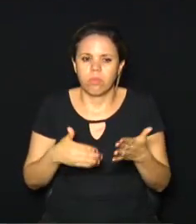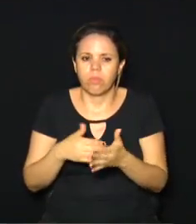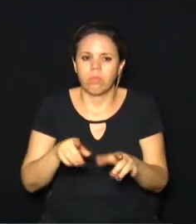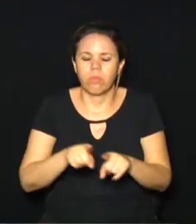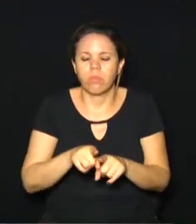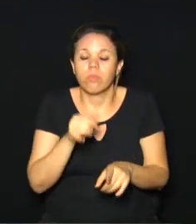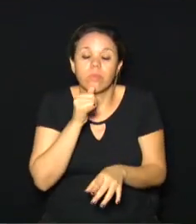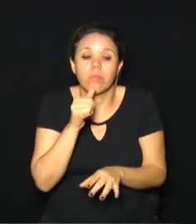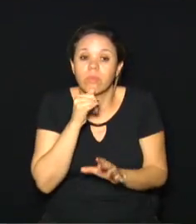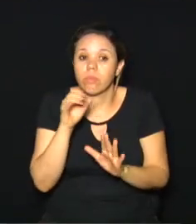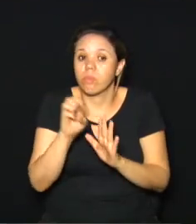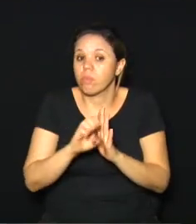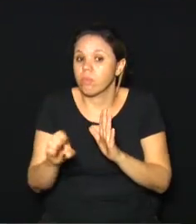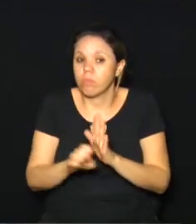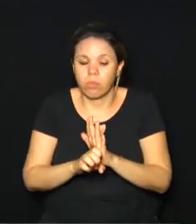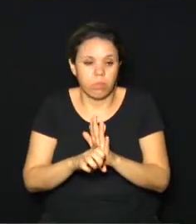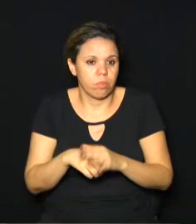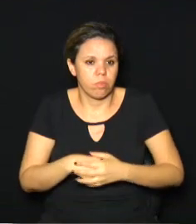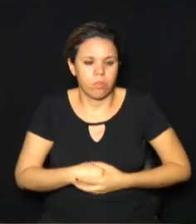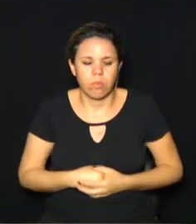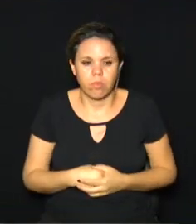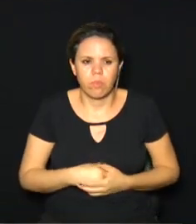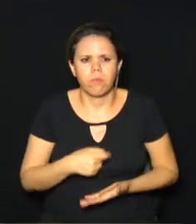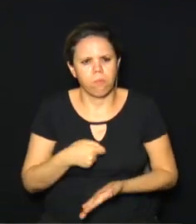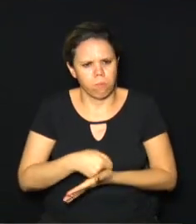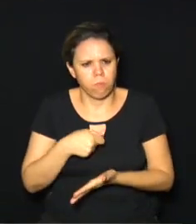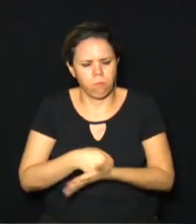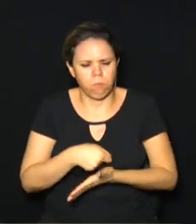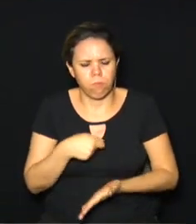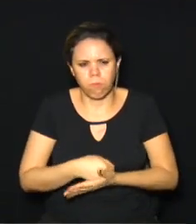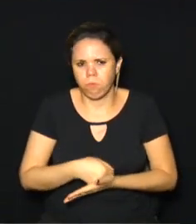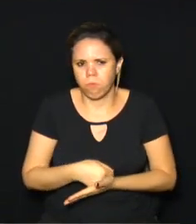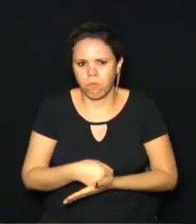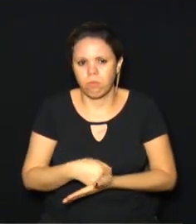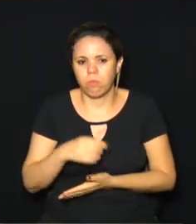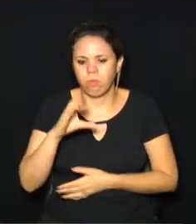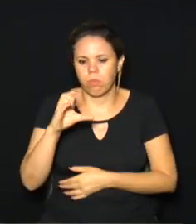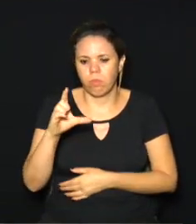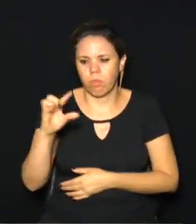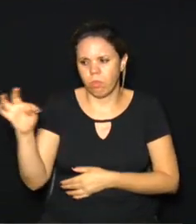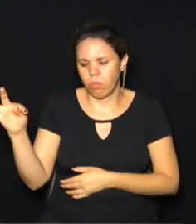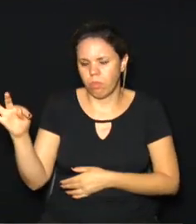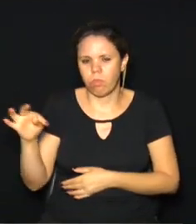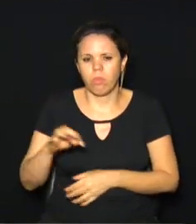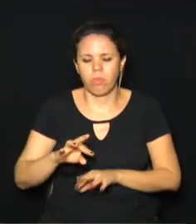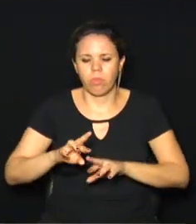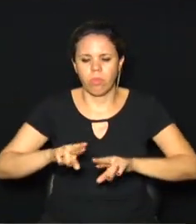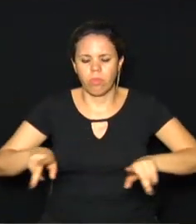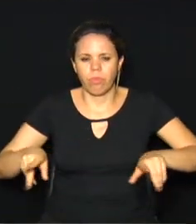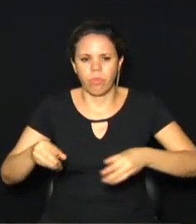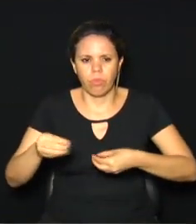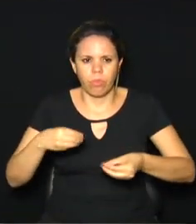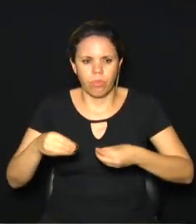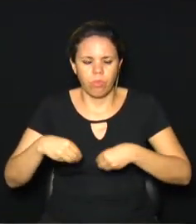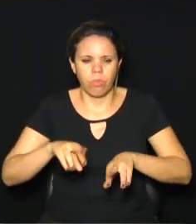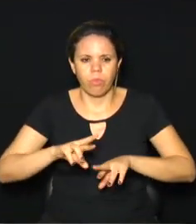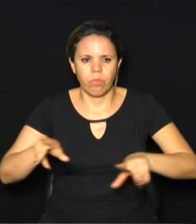por exemplo, é muito mais rígido isso, né? No seletista já tem uma certa margem